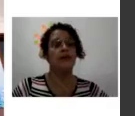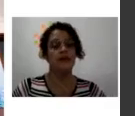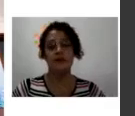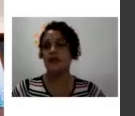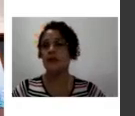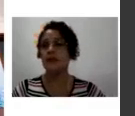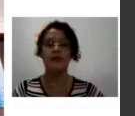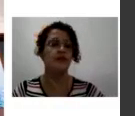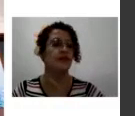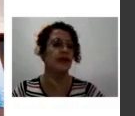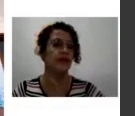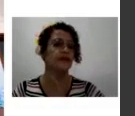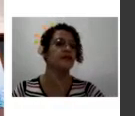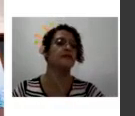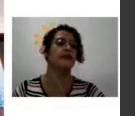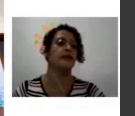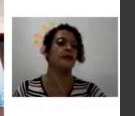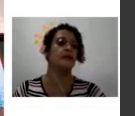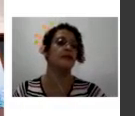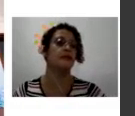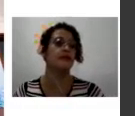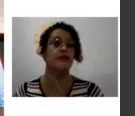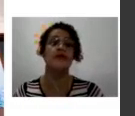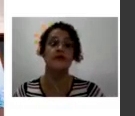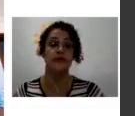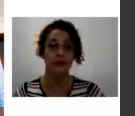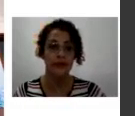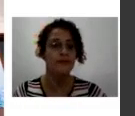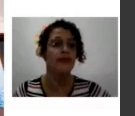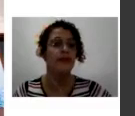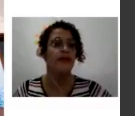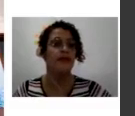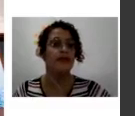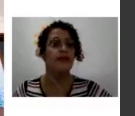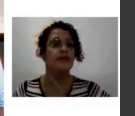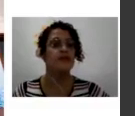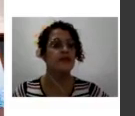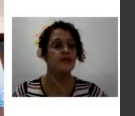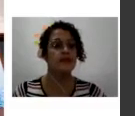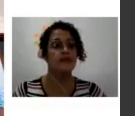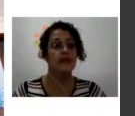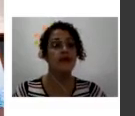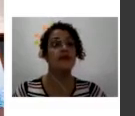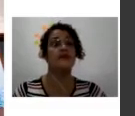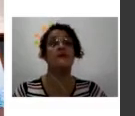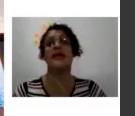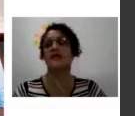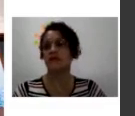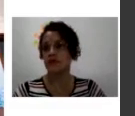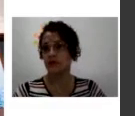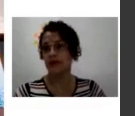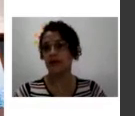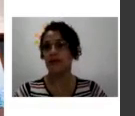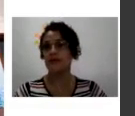um texto sugerido pelo professor Leonardo, né, o professor de filosofia, o ensino de filosofia no ensino médio como